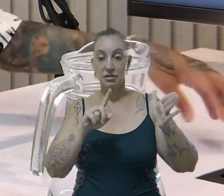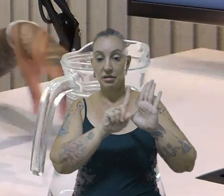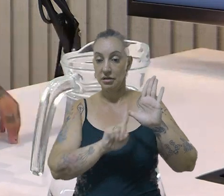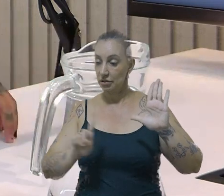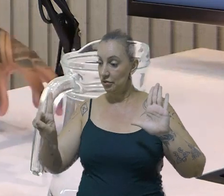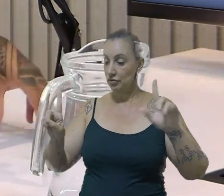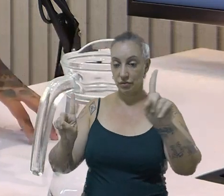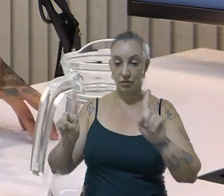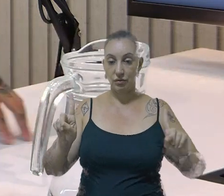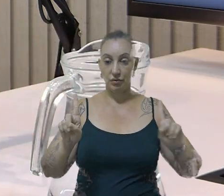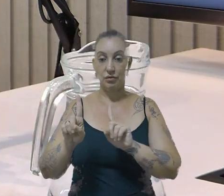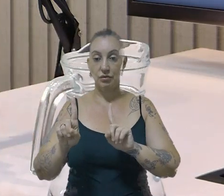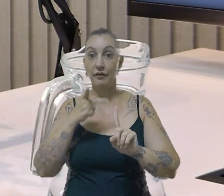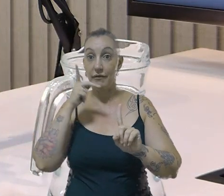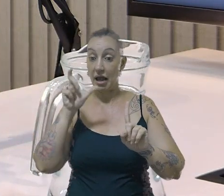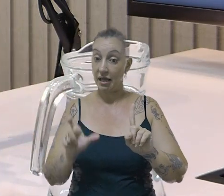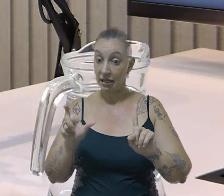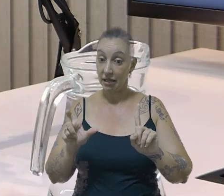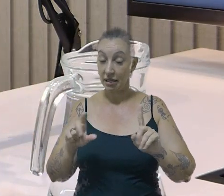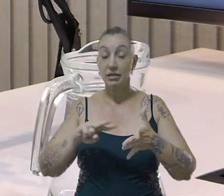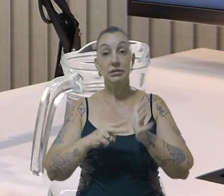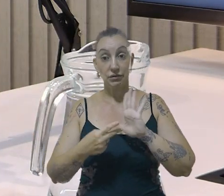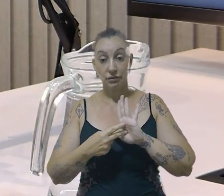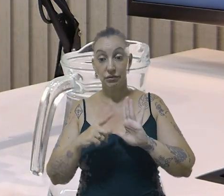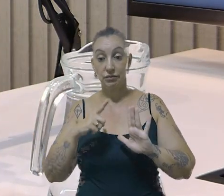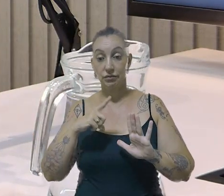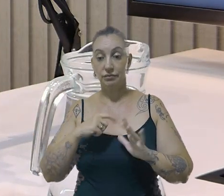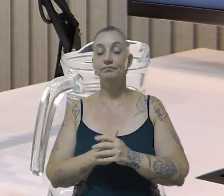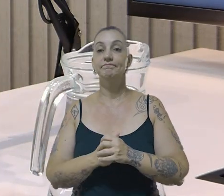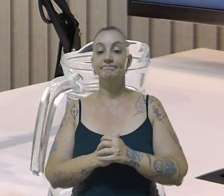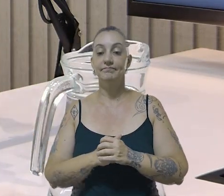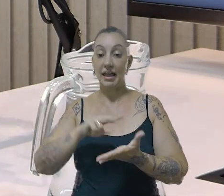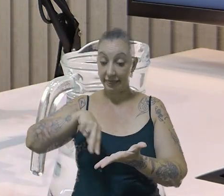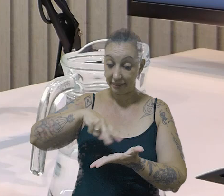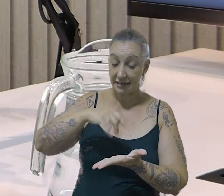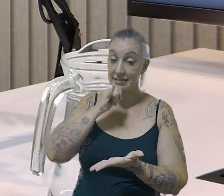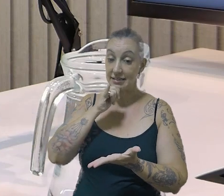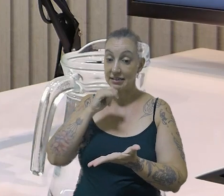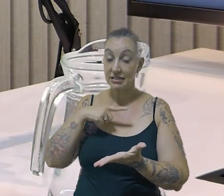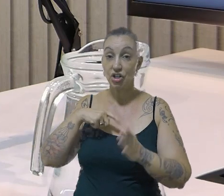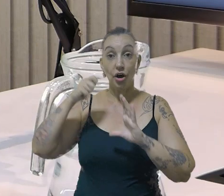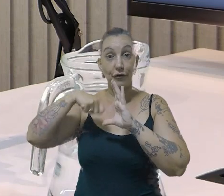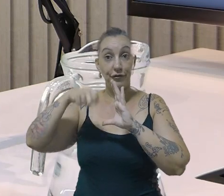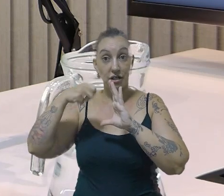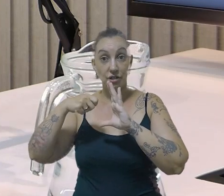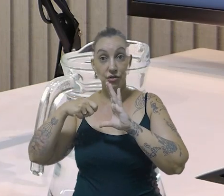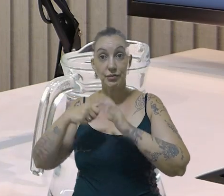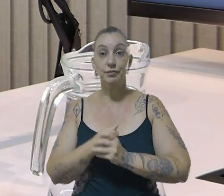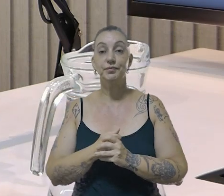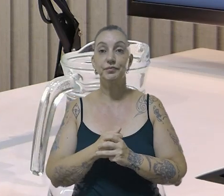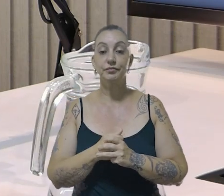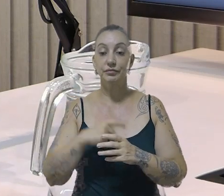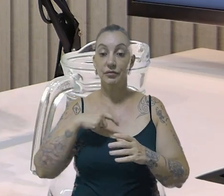coxia entre por essa e fale aqui porque faz muito mais sentido eh na dança por exemplo eu tinha um vídeo na São Paulo companhia de dança eu eu